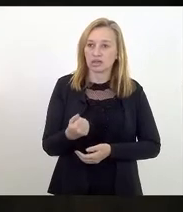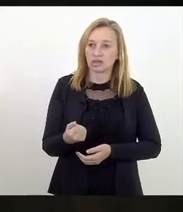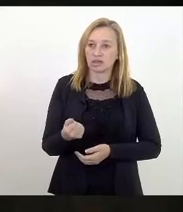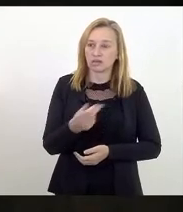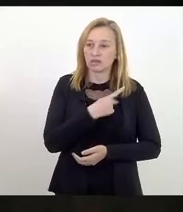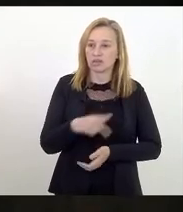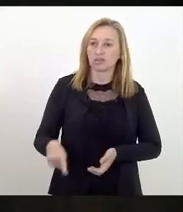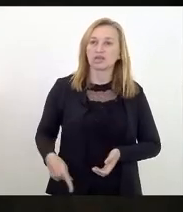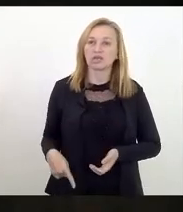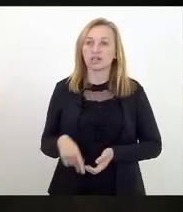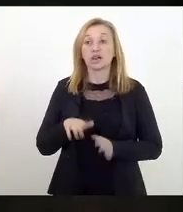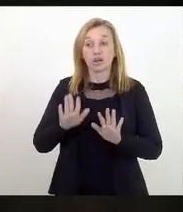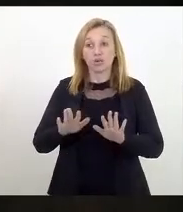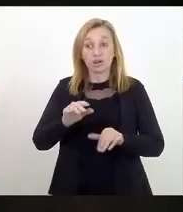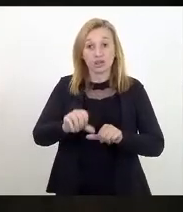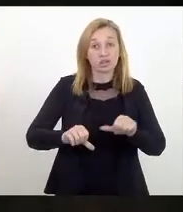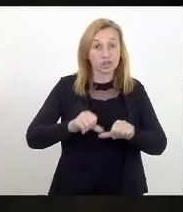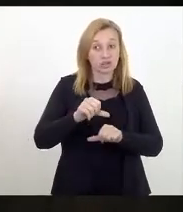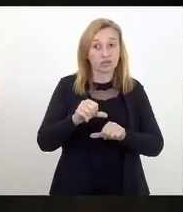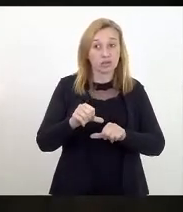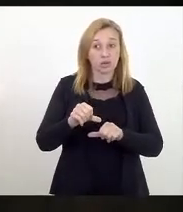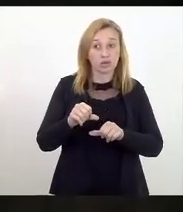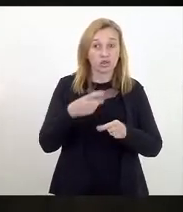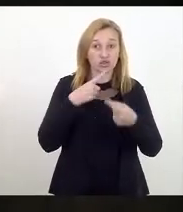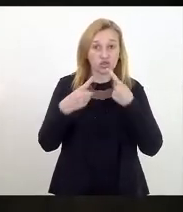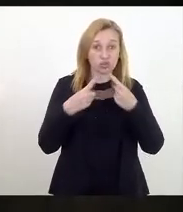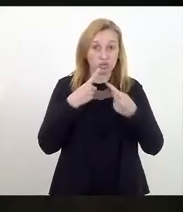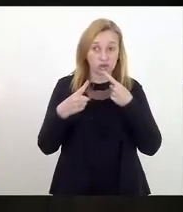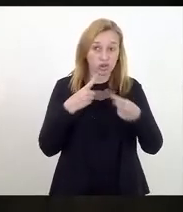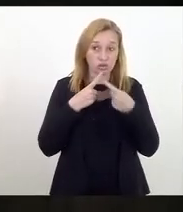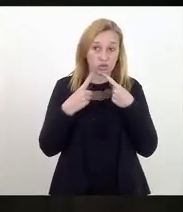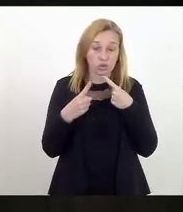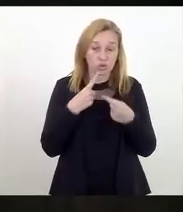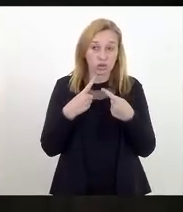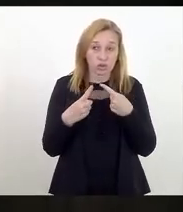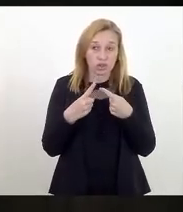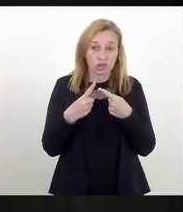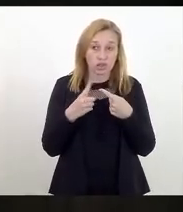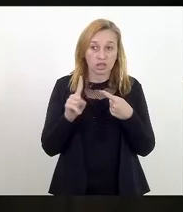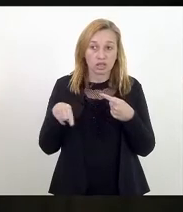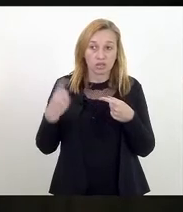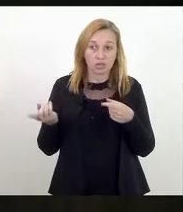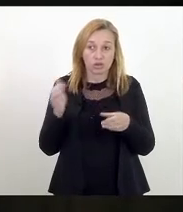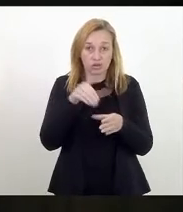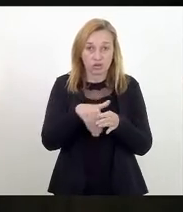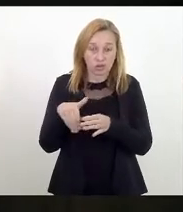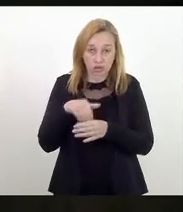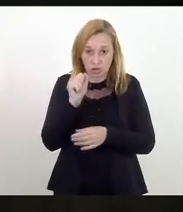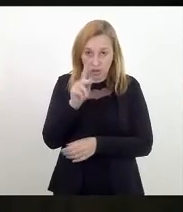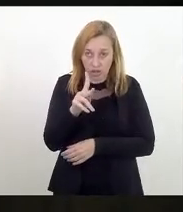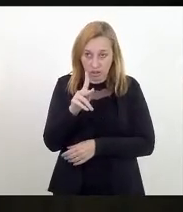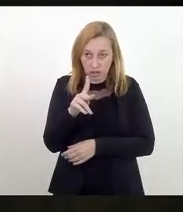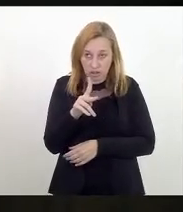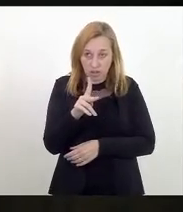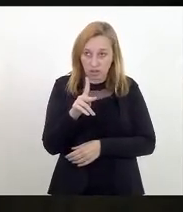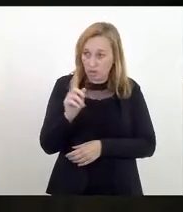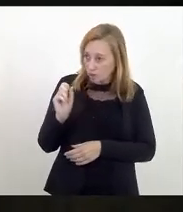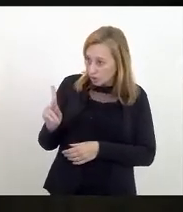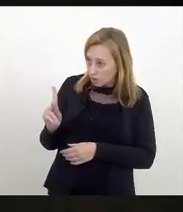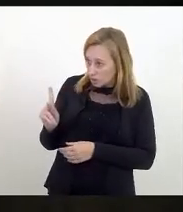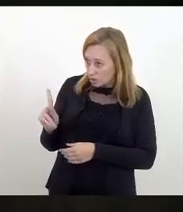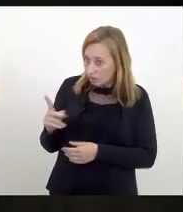Então, vamos transformar a discussão e declaração de voto. Ok? Está acordado assim?